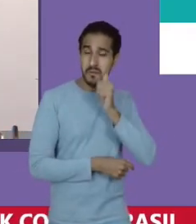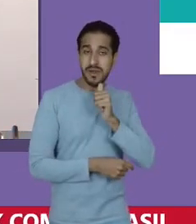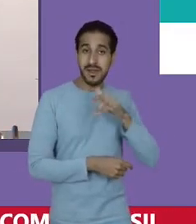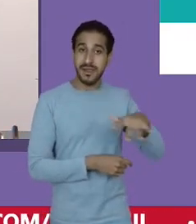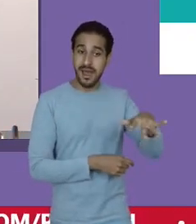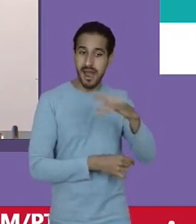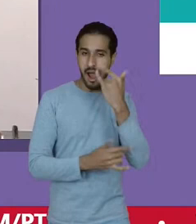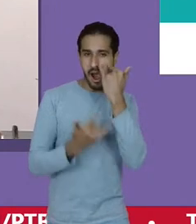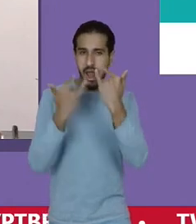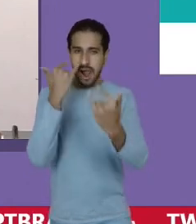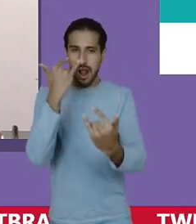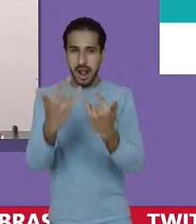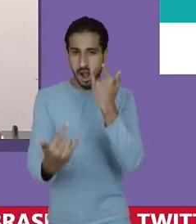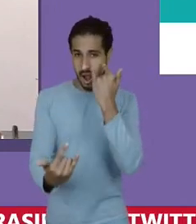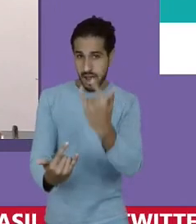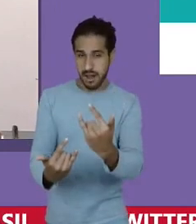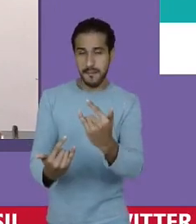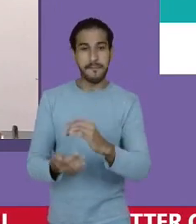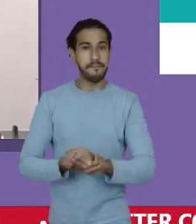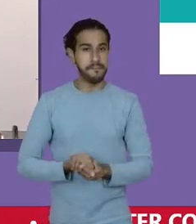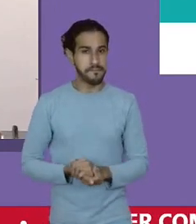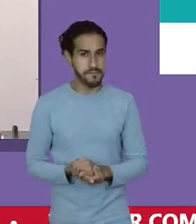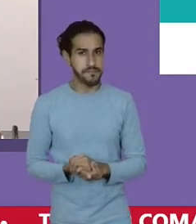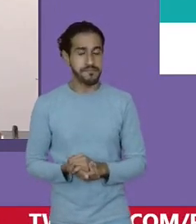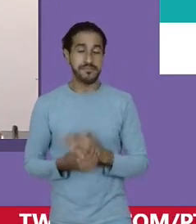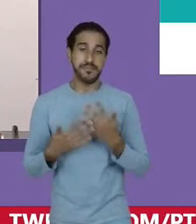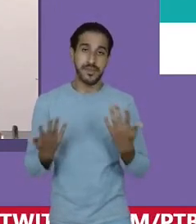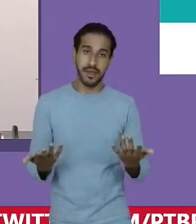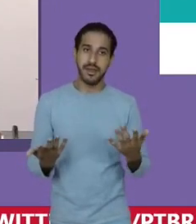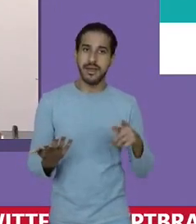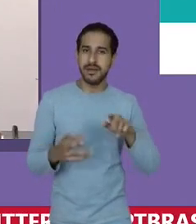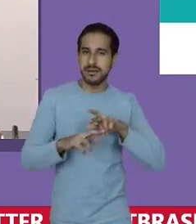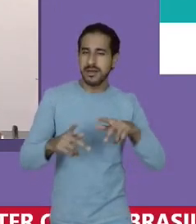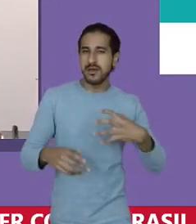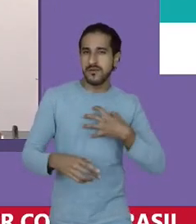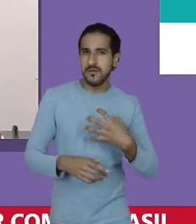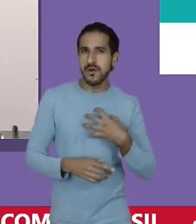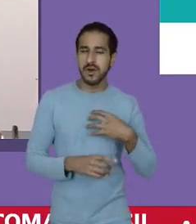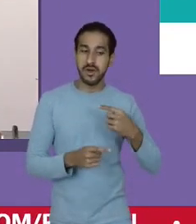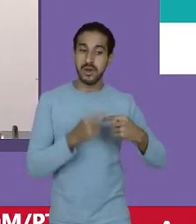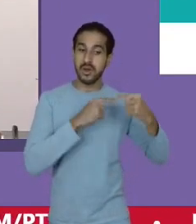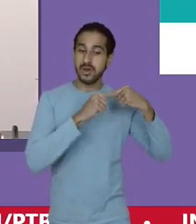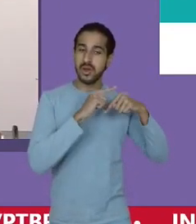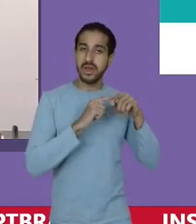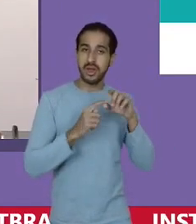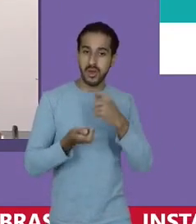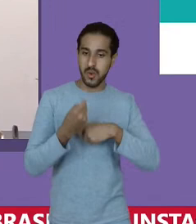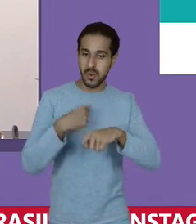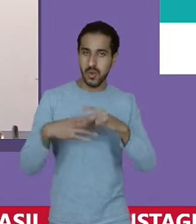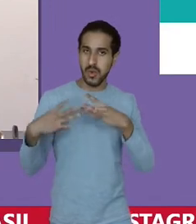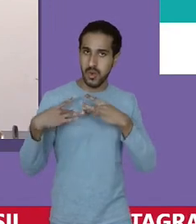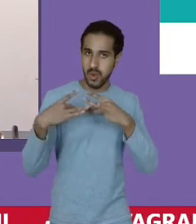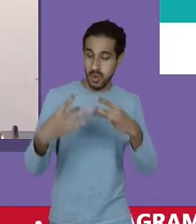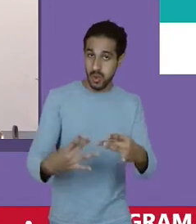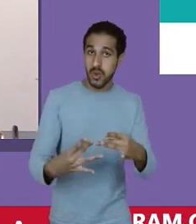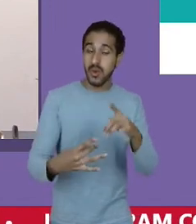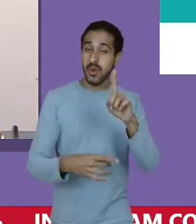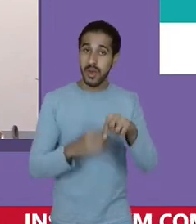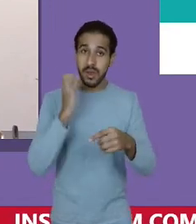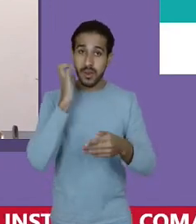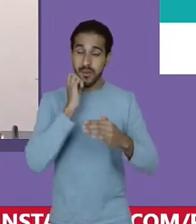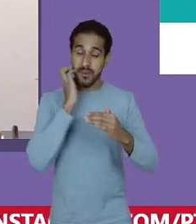sistema capitalista de produção. Então, são formas, a origem da economia solidária é